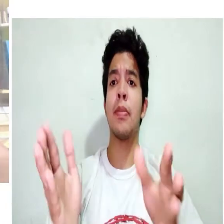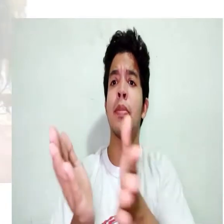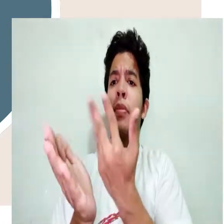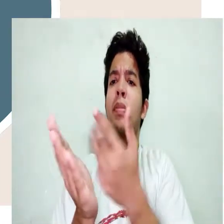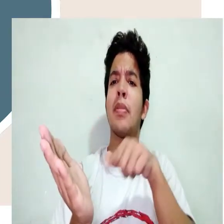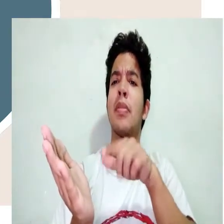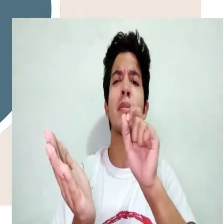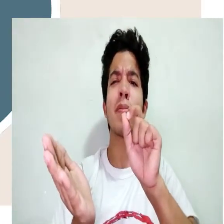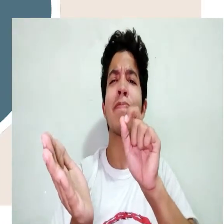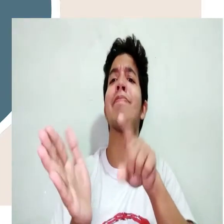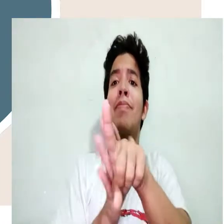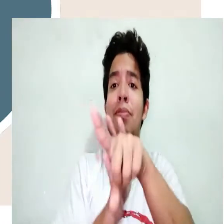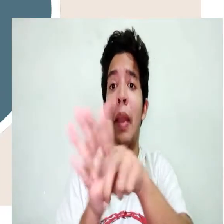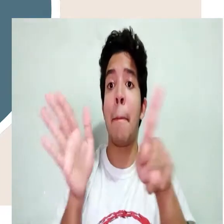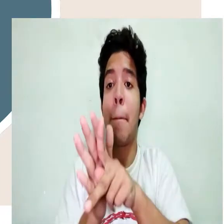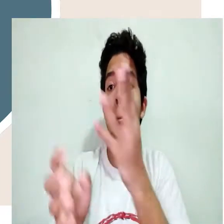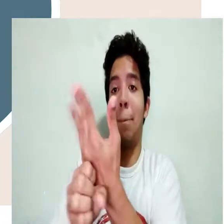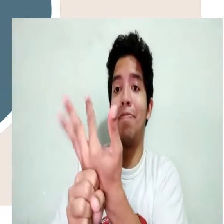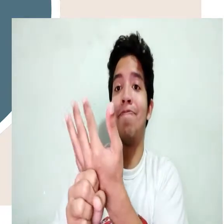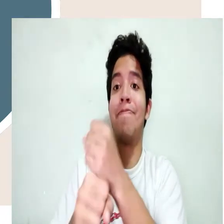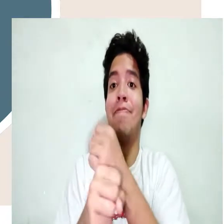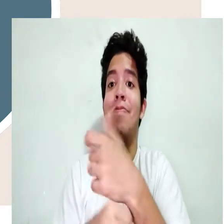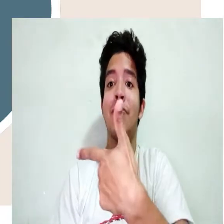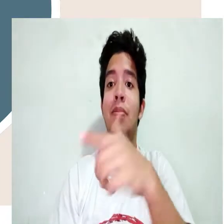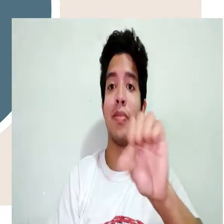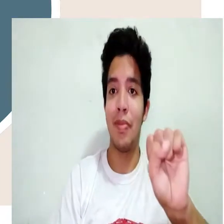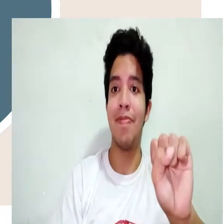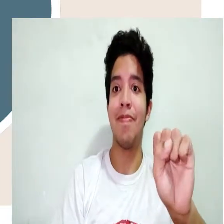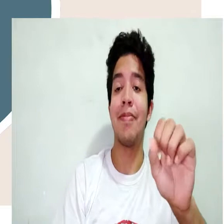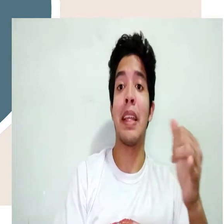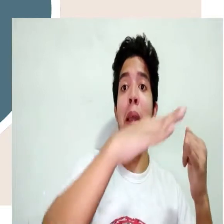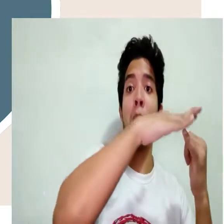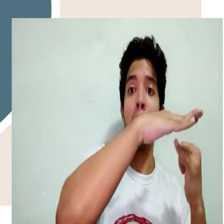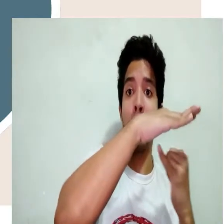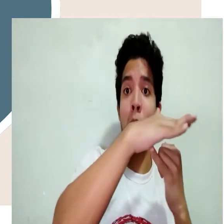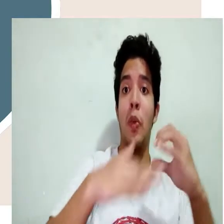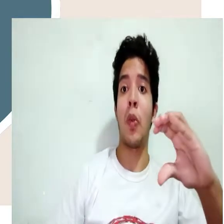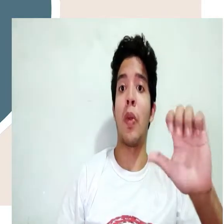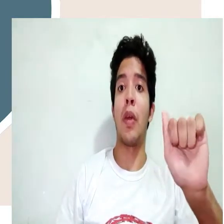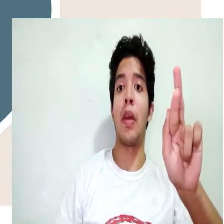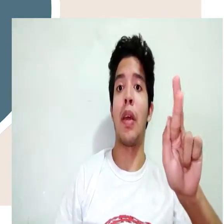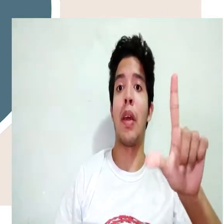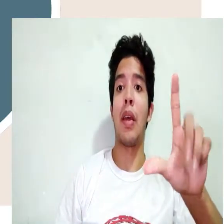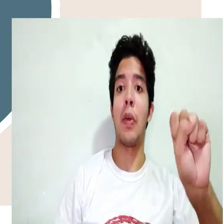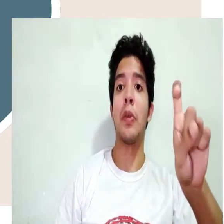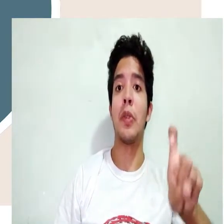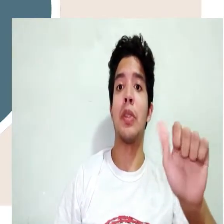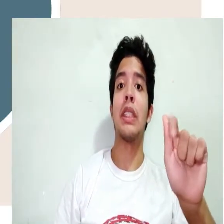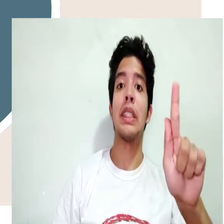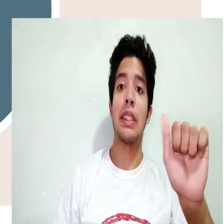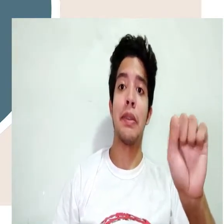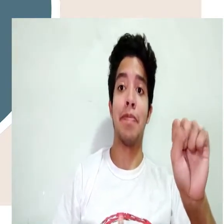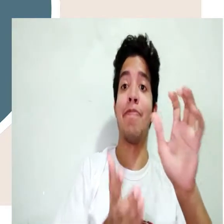fez. Esse livro é uma pesquisa da UERJ realizada em 2008, financiada pela